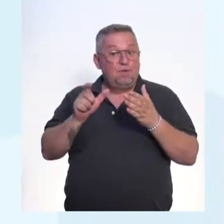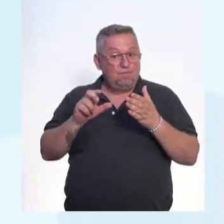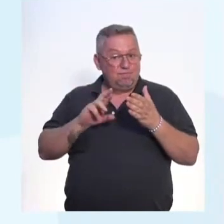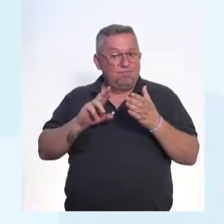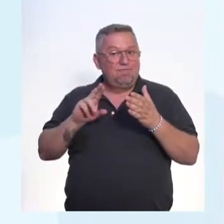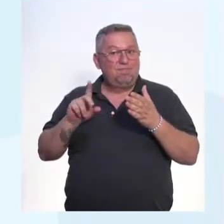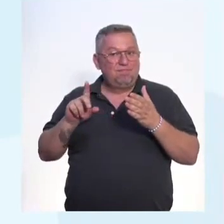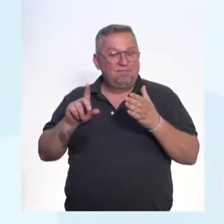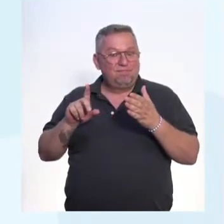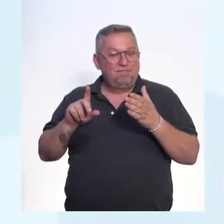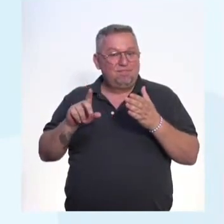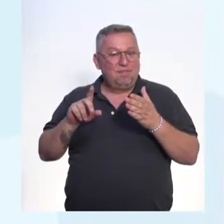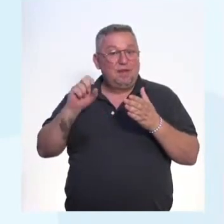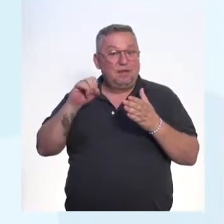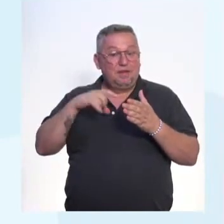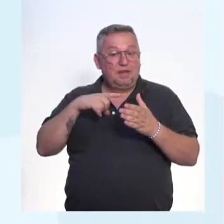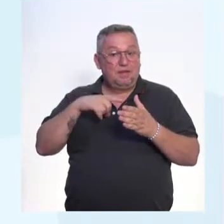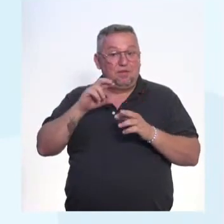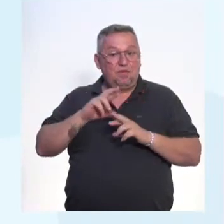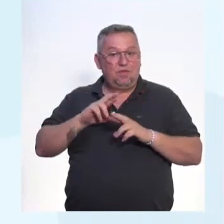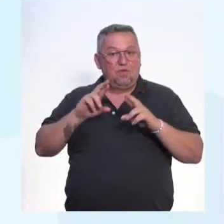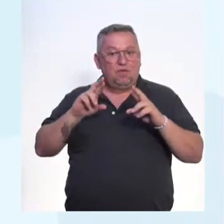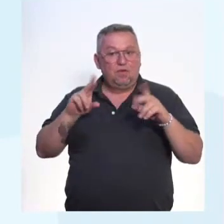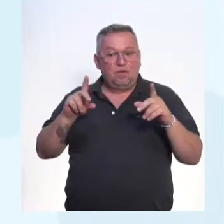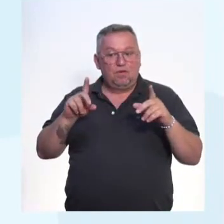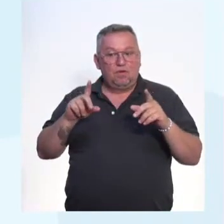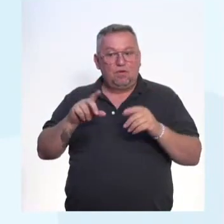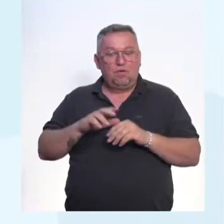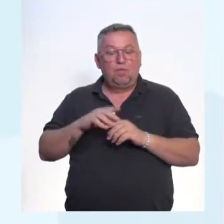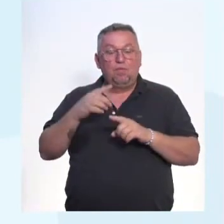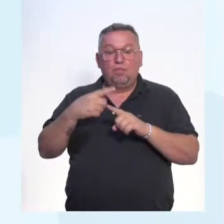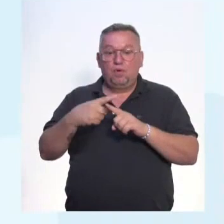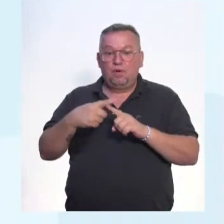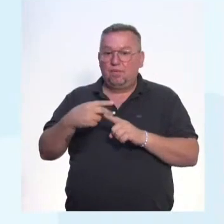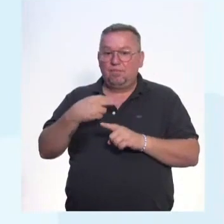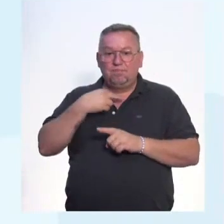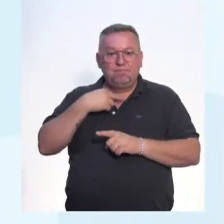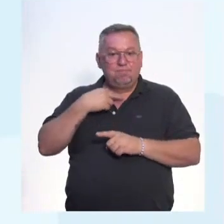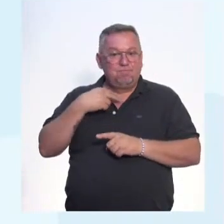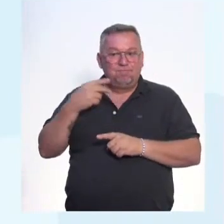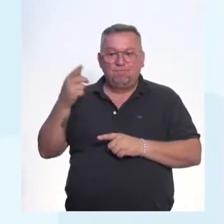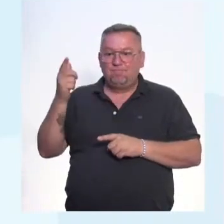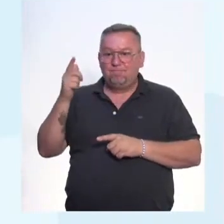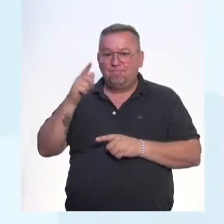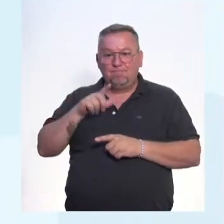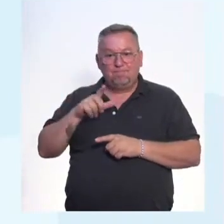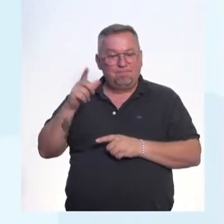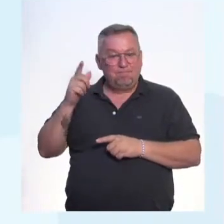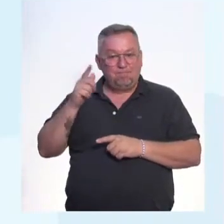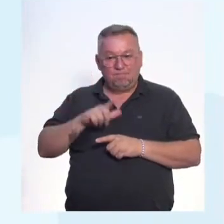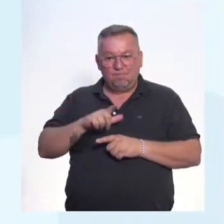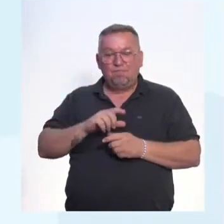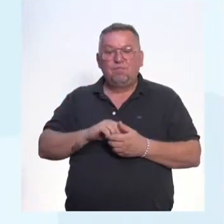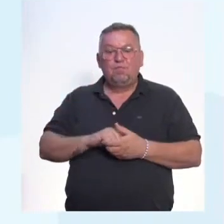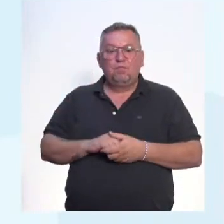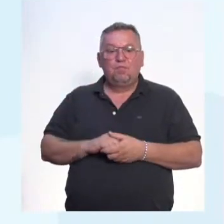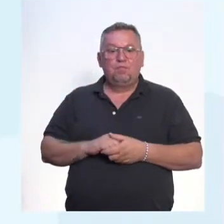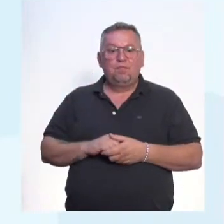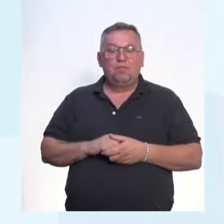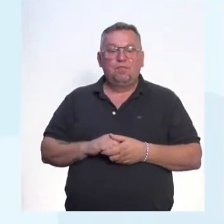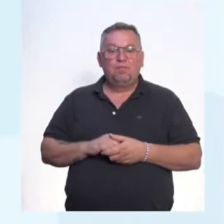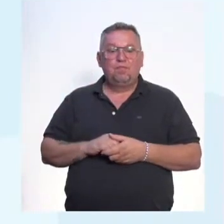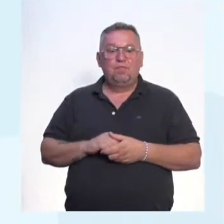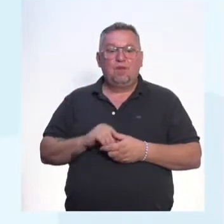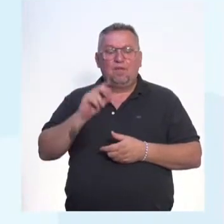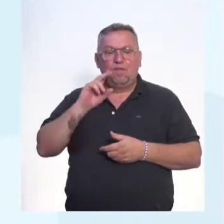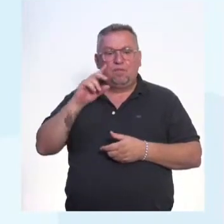distintos. Se são algarismos distintos, é porque não pode repetir. Então,